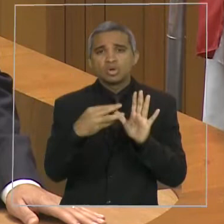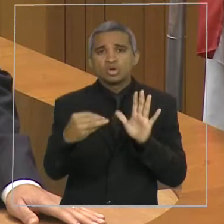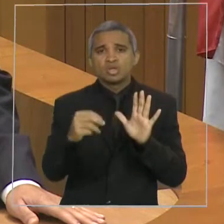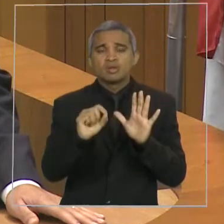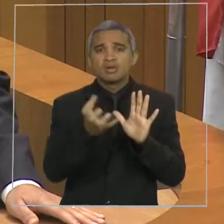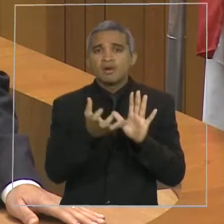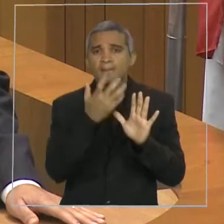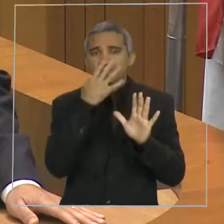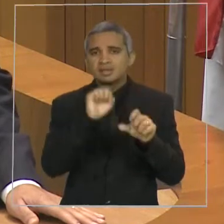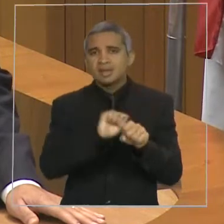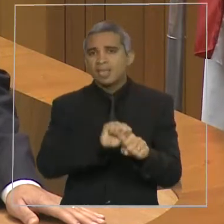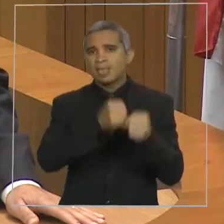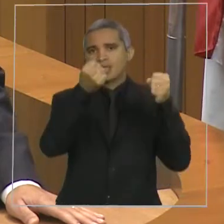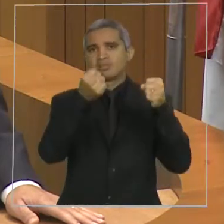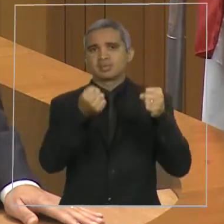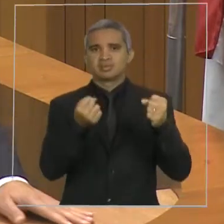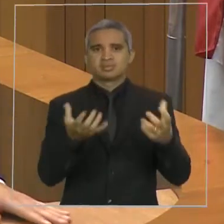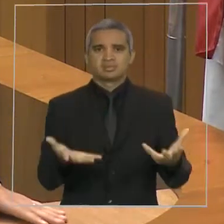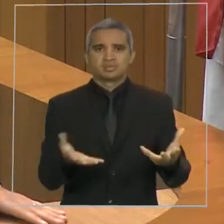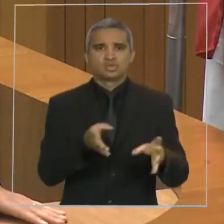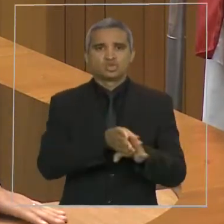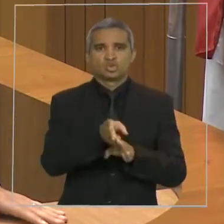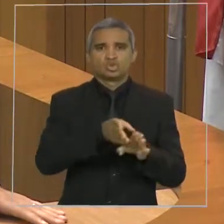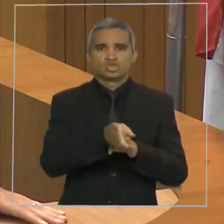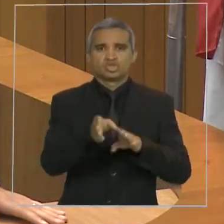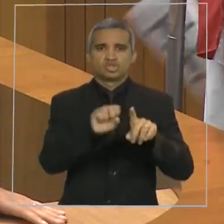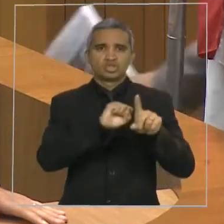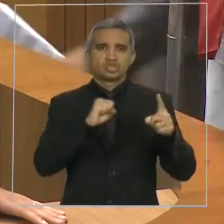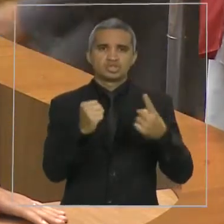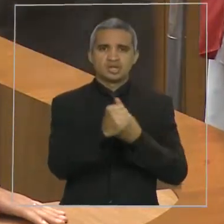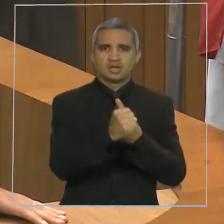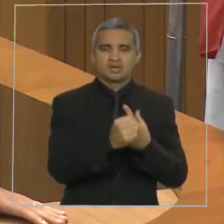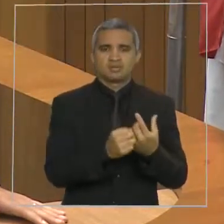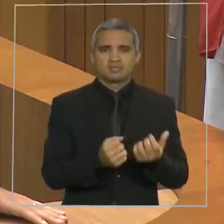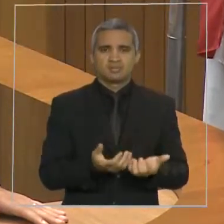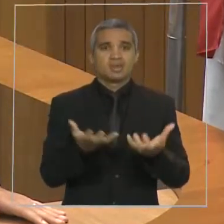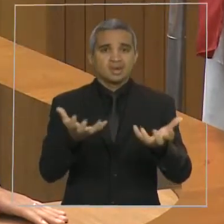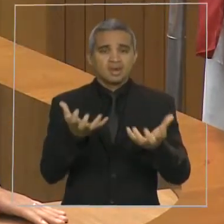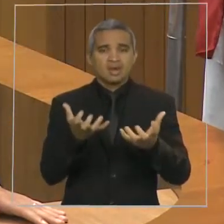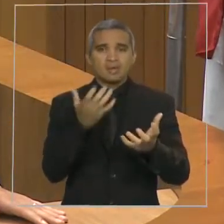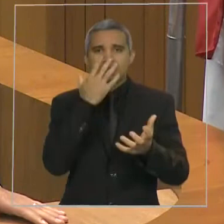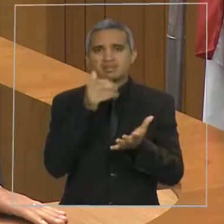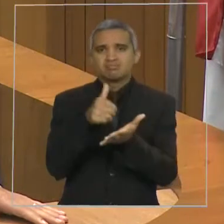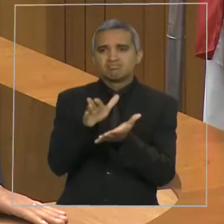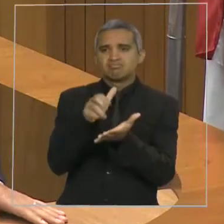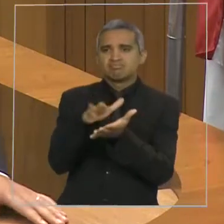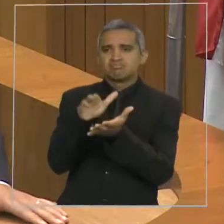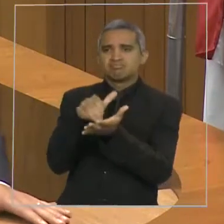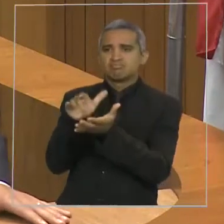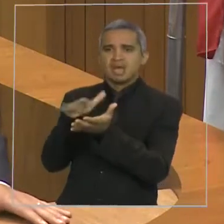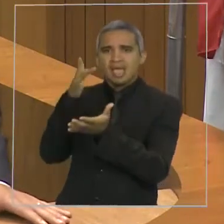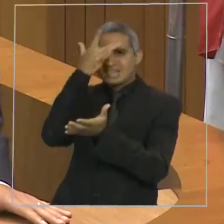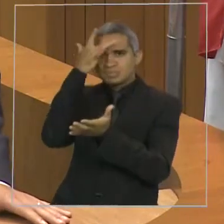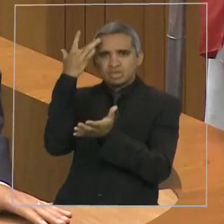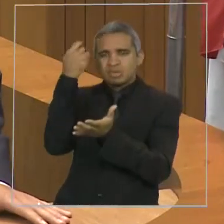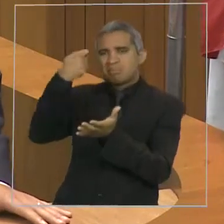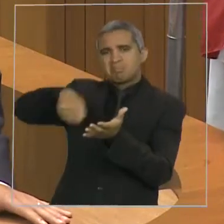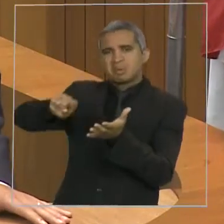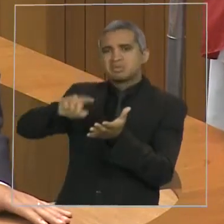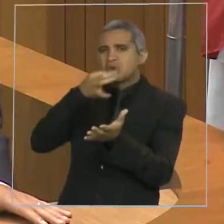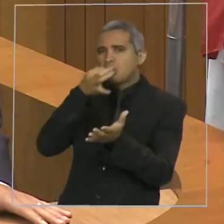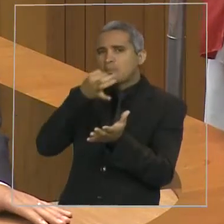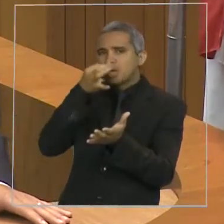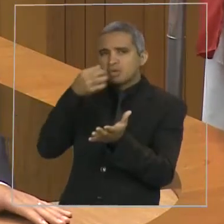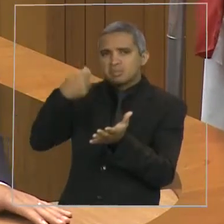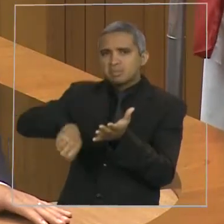controle social, retirando a participação daqueles que deveriam estar ali para ajudar o poder público a exercer a